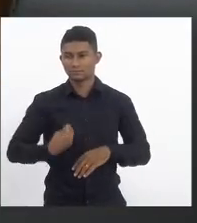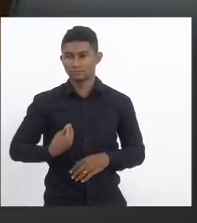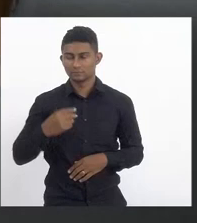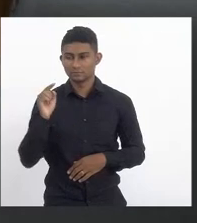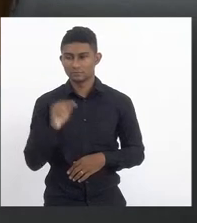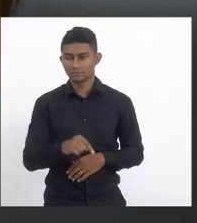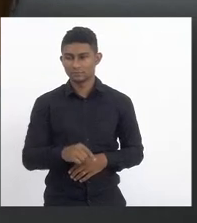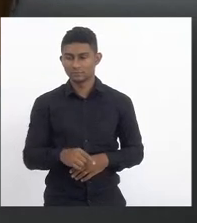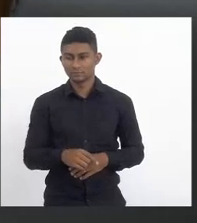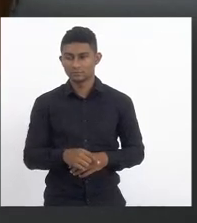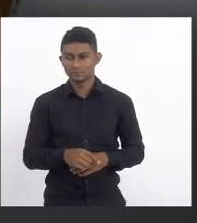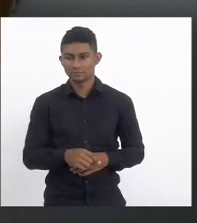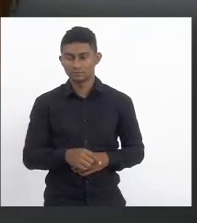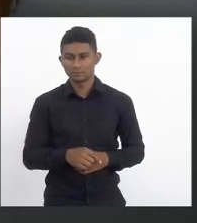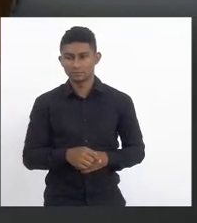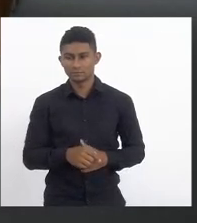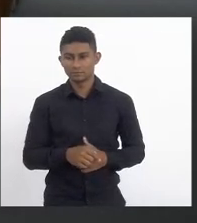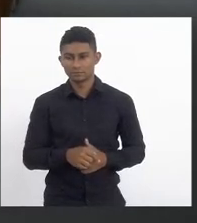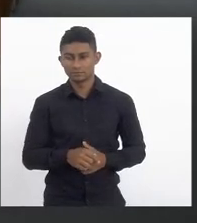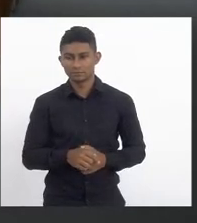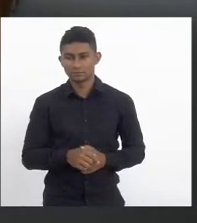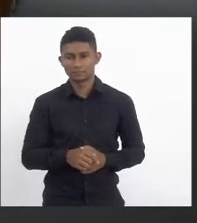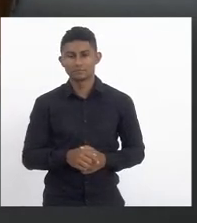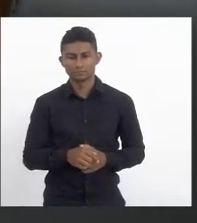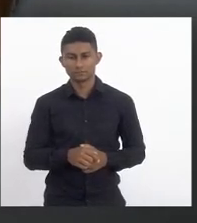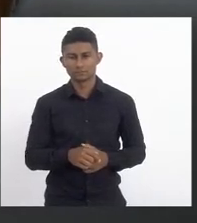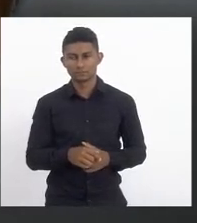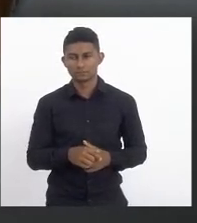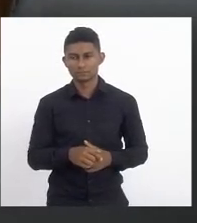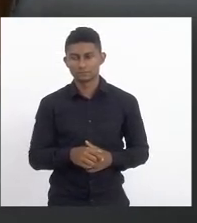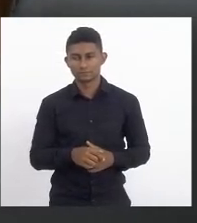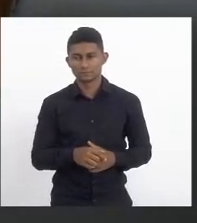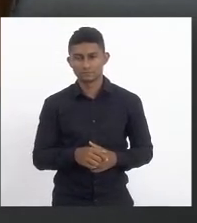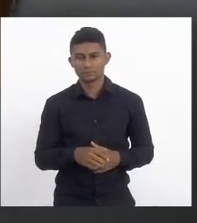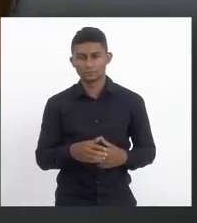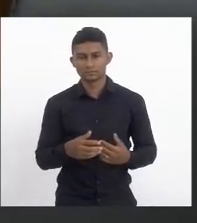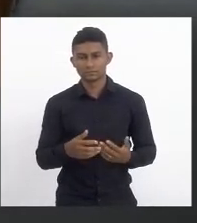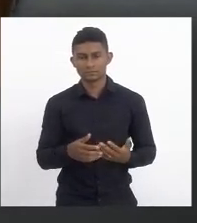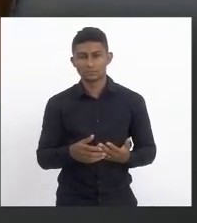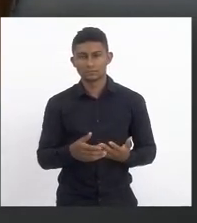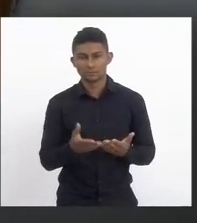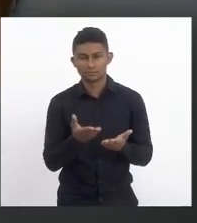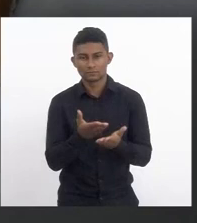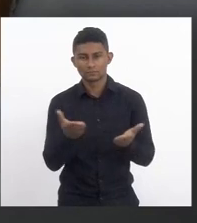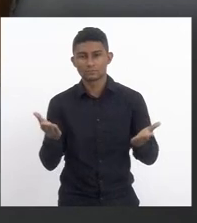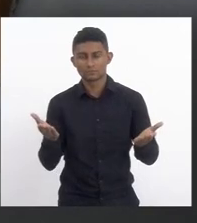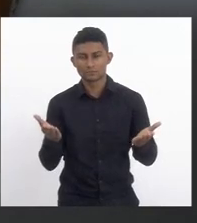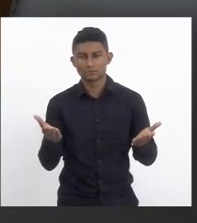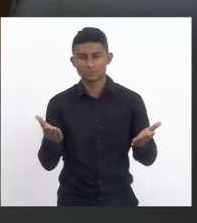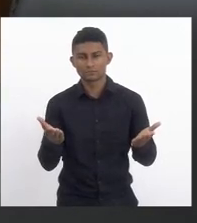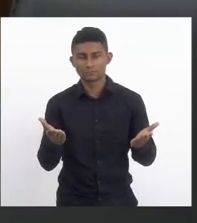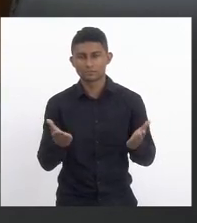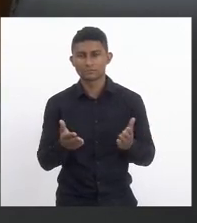Cumprimentar individualmente cada uma das pessoas que nos brindaram com a sua presença